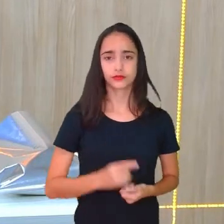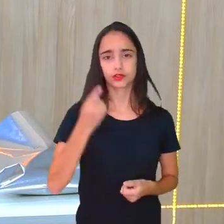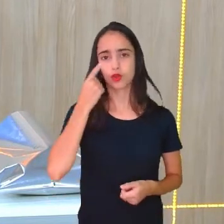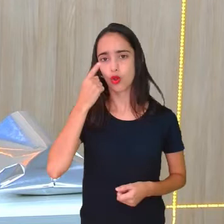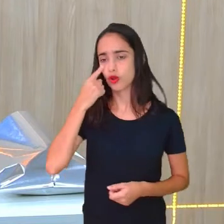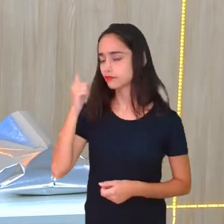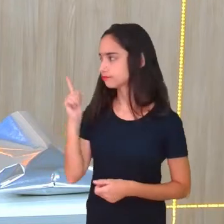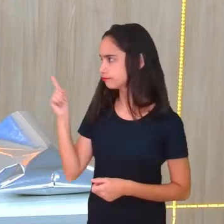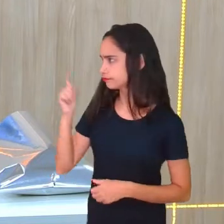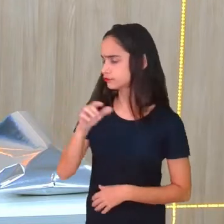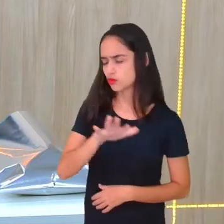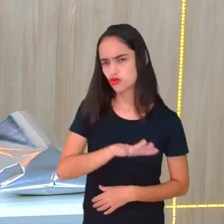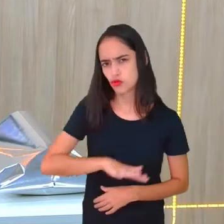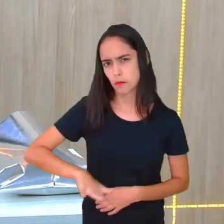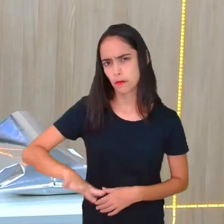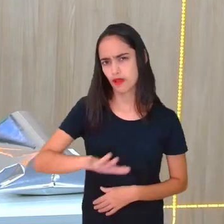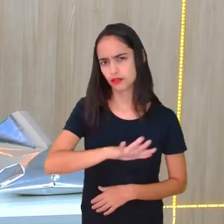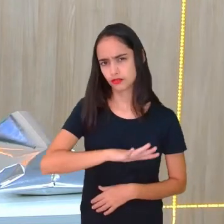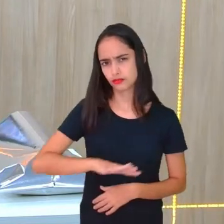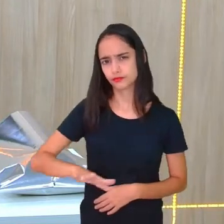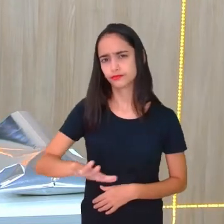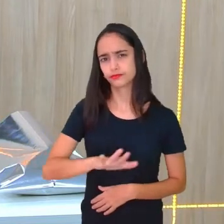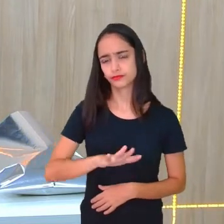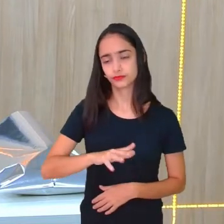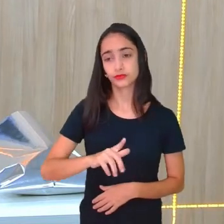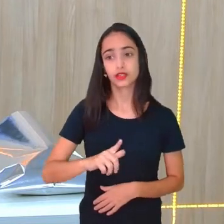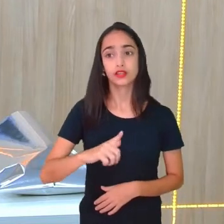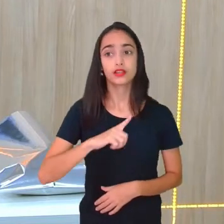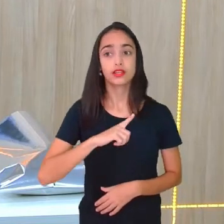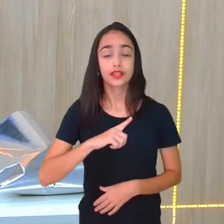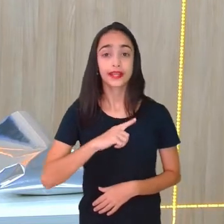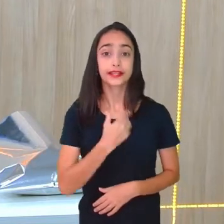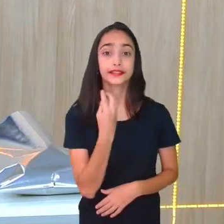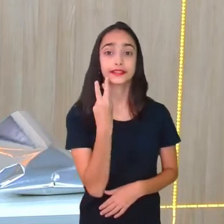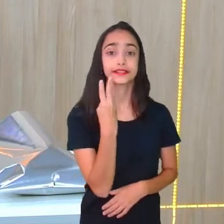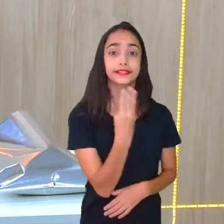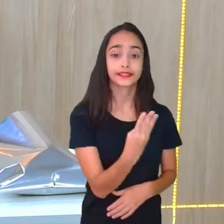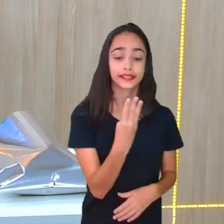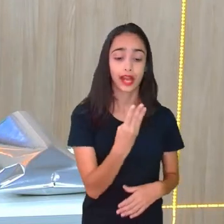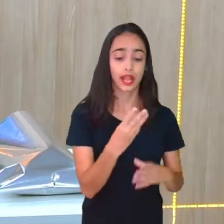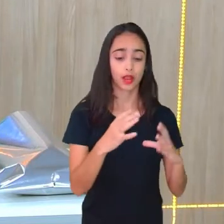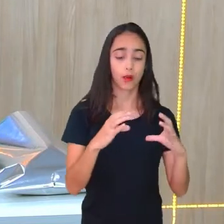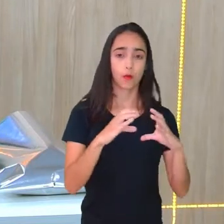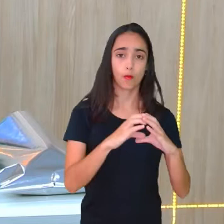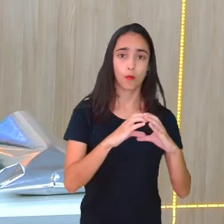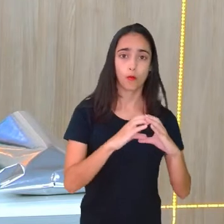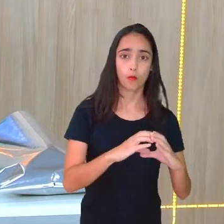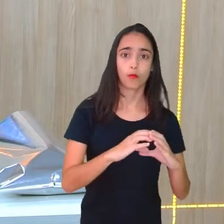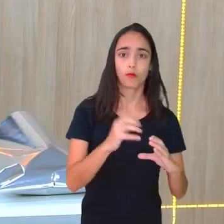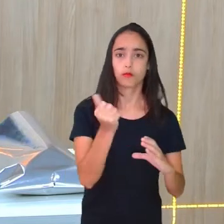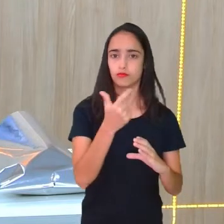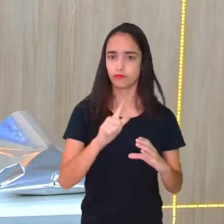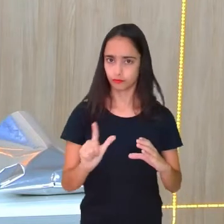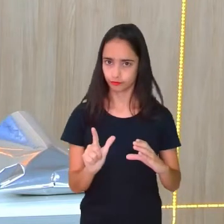espaço amostral, eu tenho 3 bolas azuis.